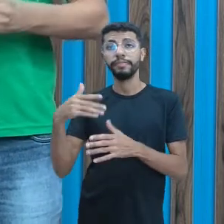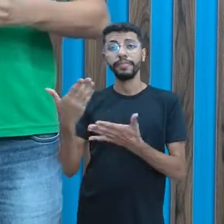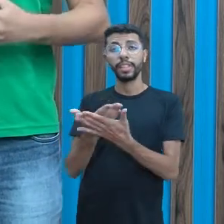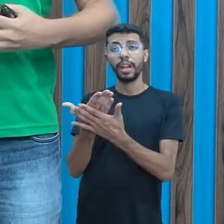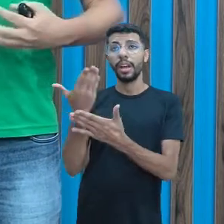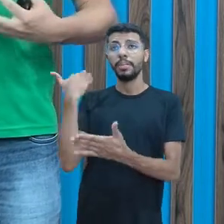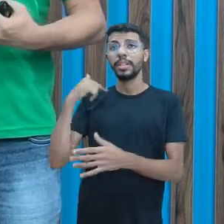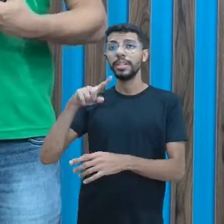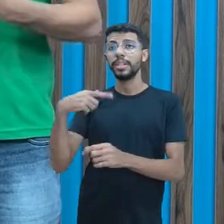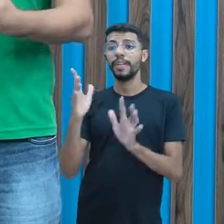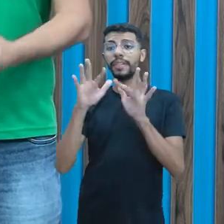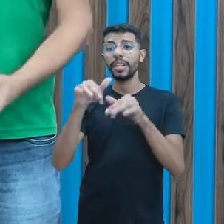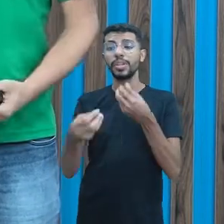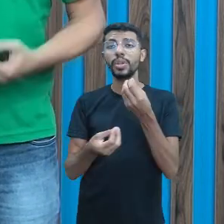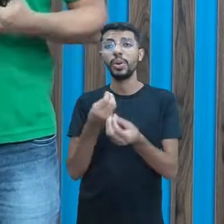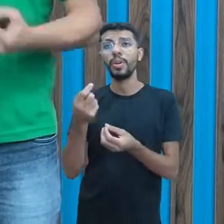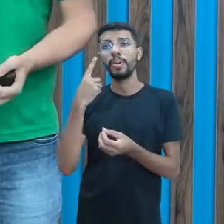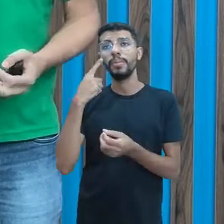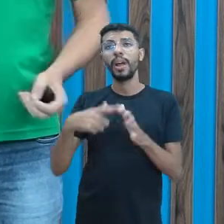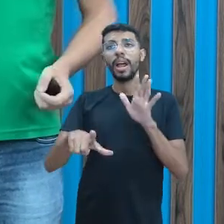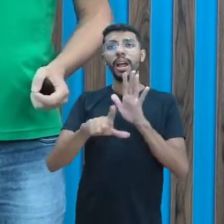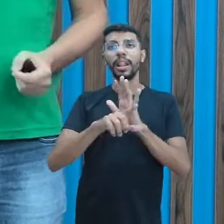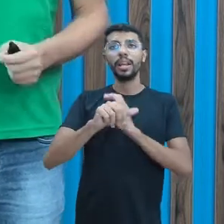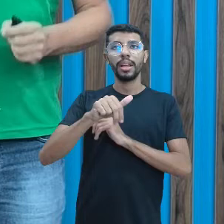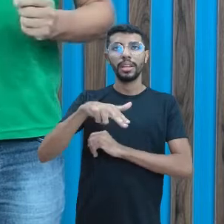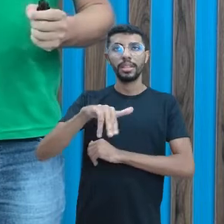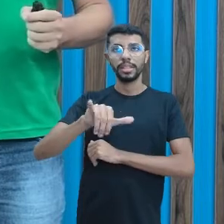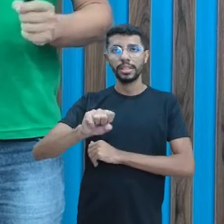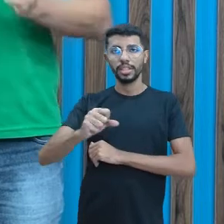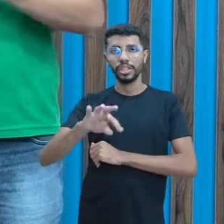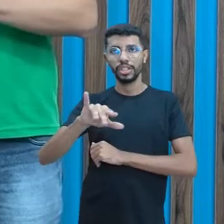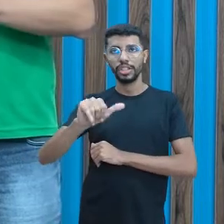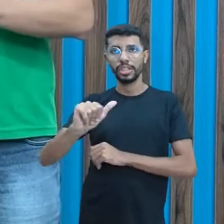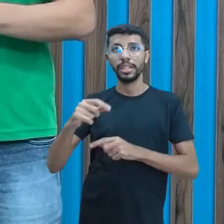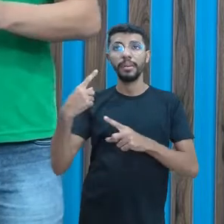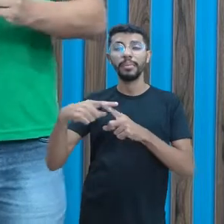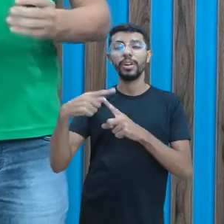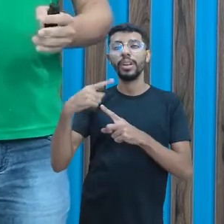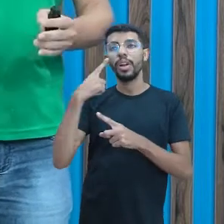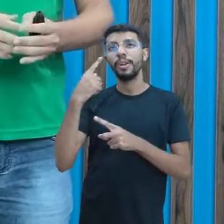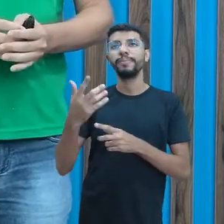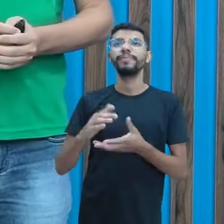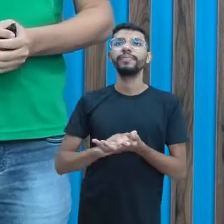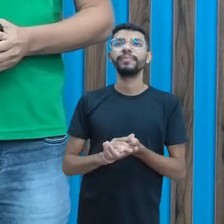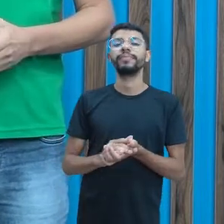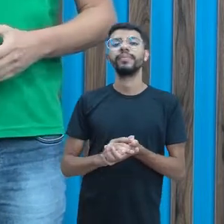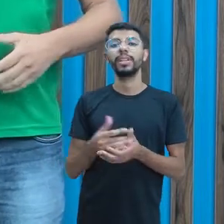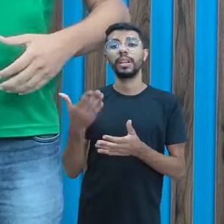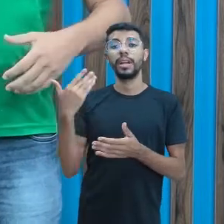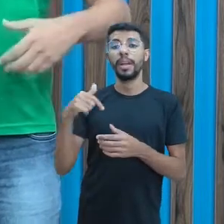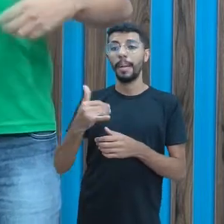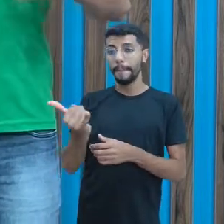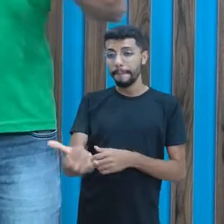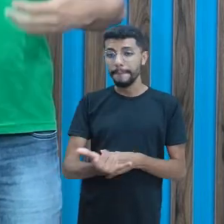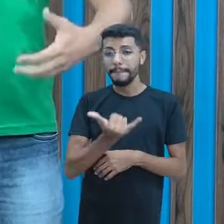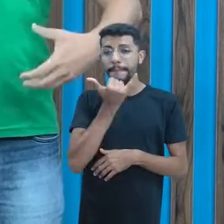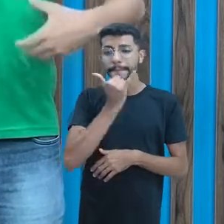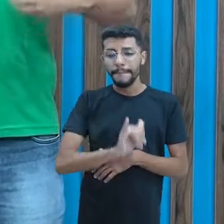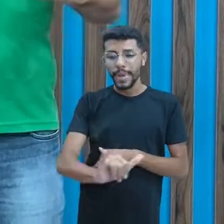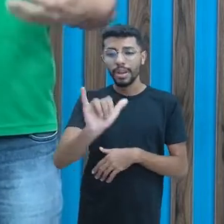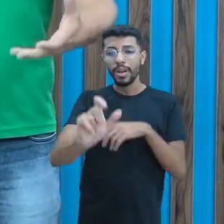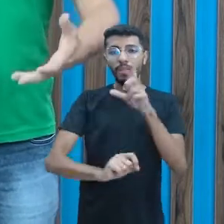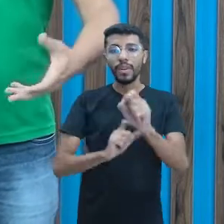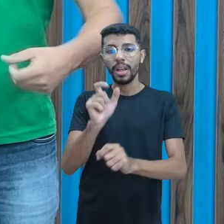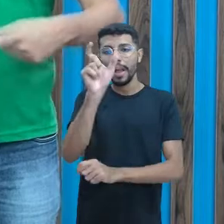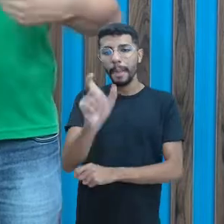A lei de anistia que ela é polêmica até hoje. Por quê? Porque ela, teoricamente, perdoava as pessoas que haviam cometido algum